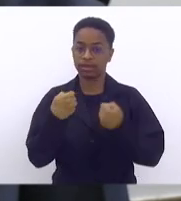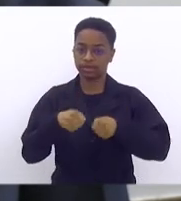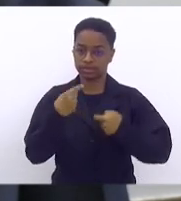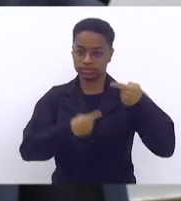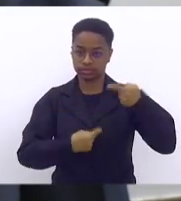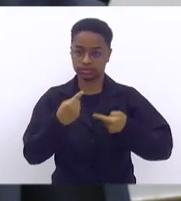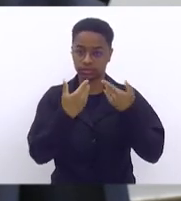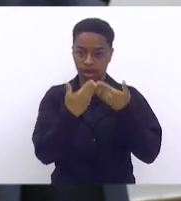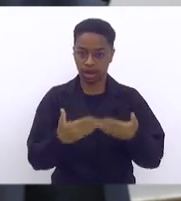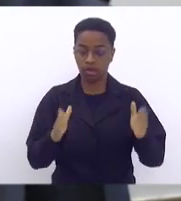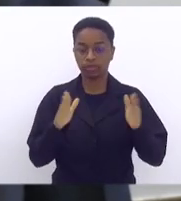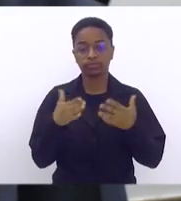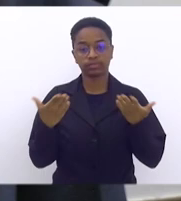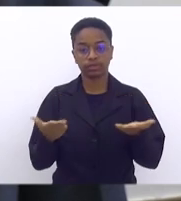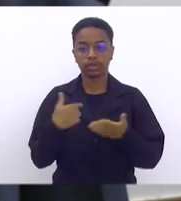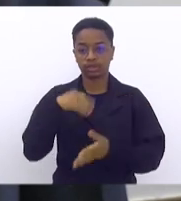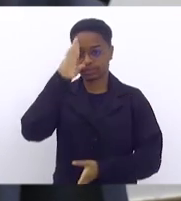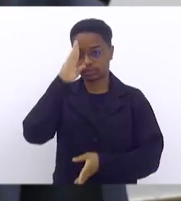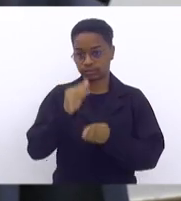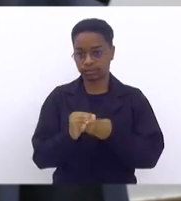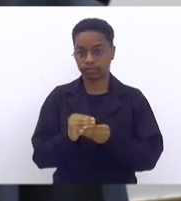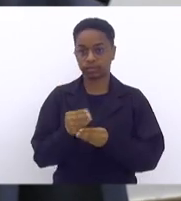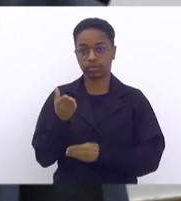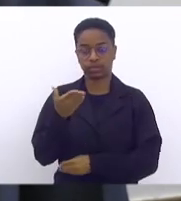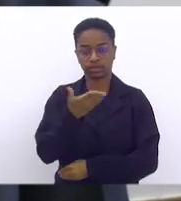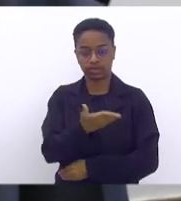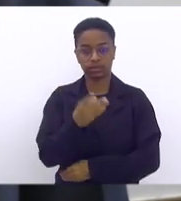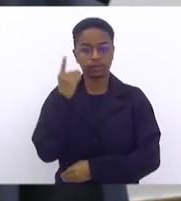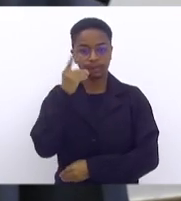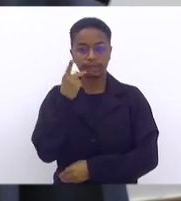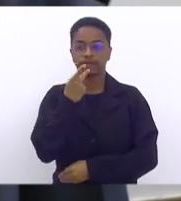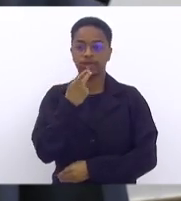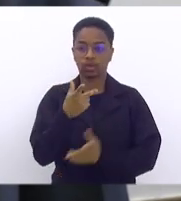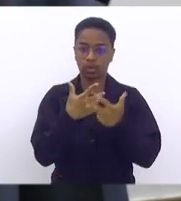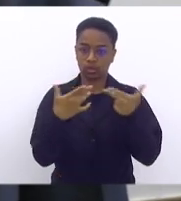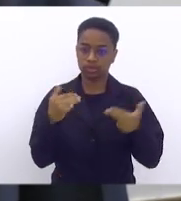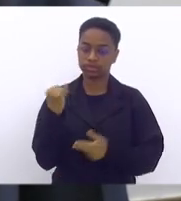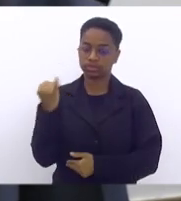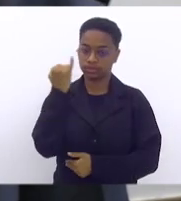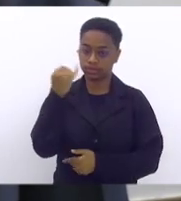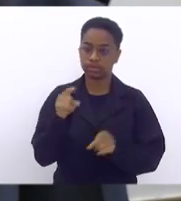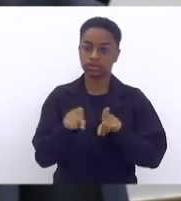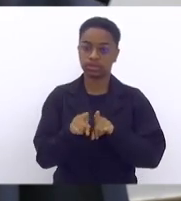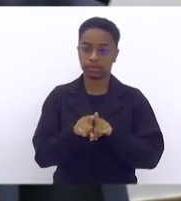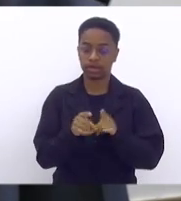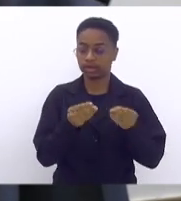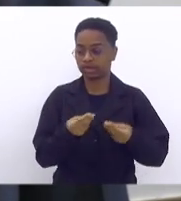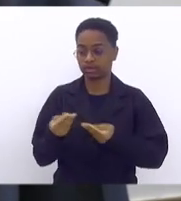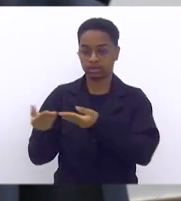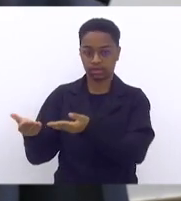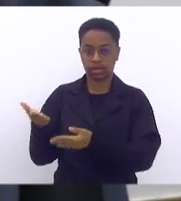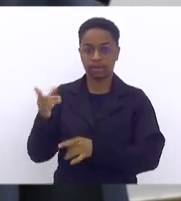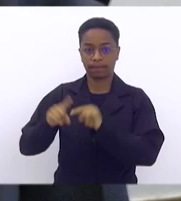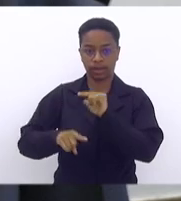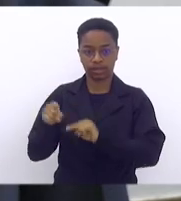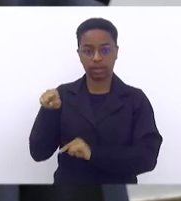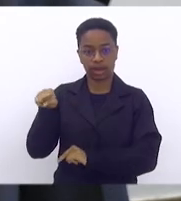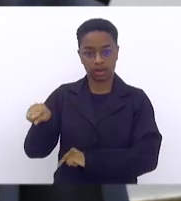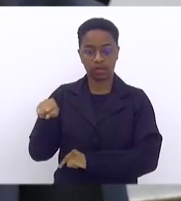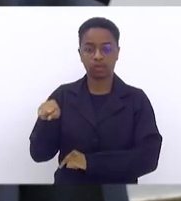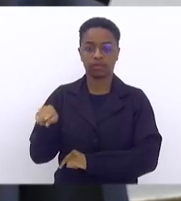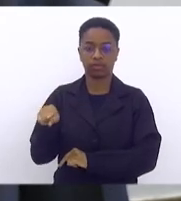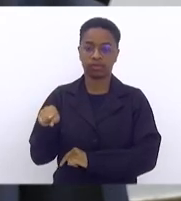amplo. Então, entendo que o deputado Júlio Rocha fez colocações muito pertinentes e que dará um instrumento, nesse momento, o